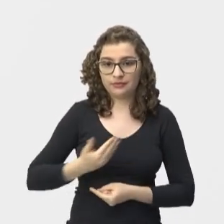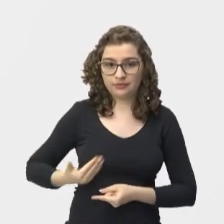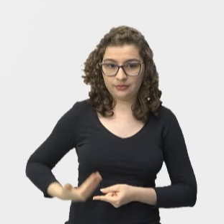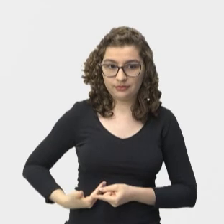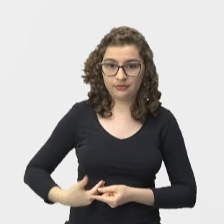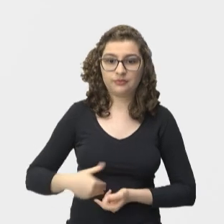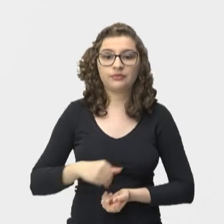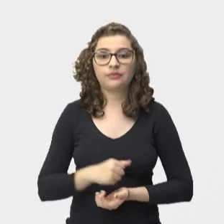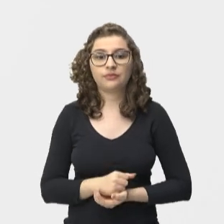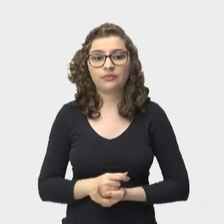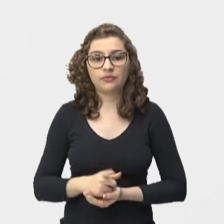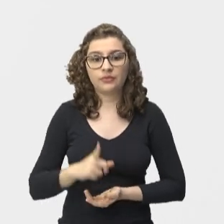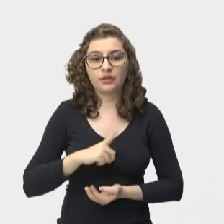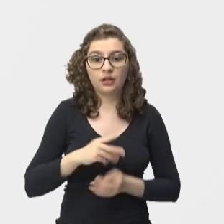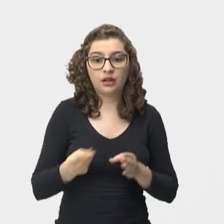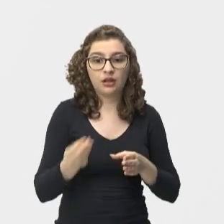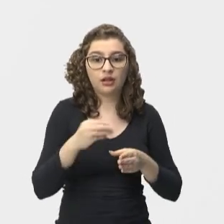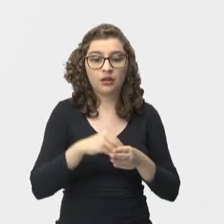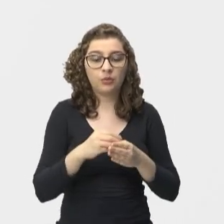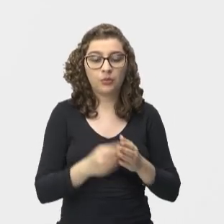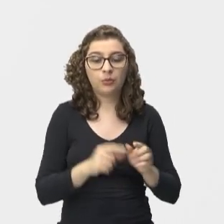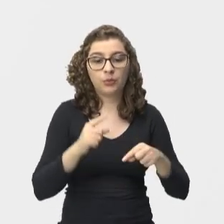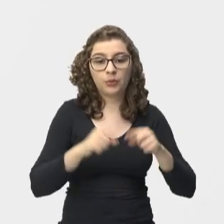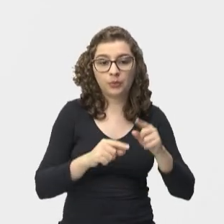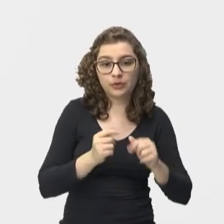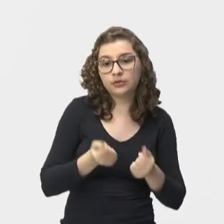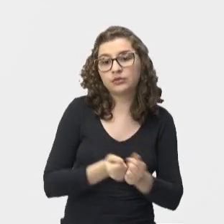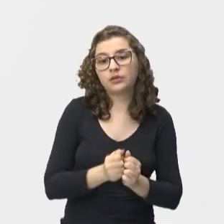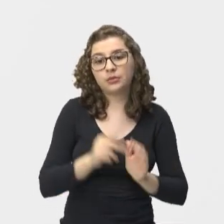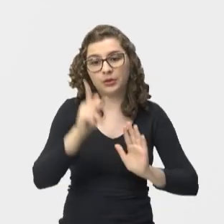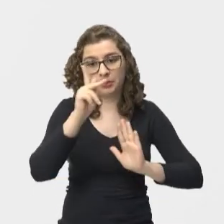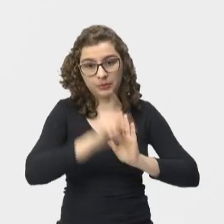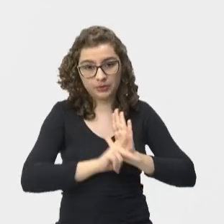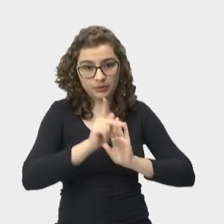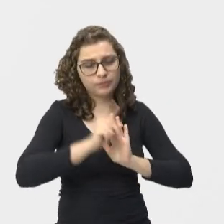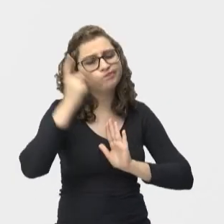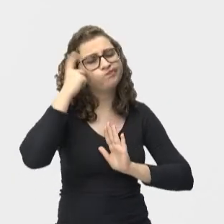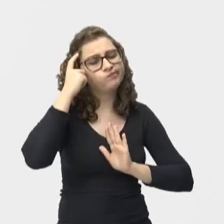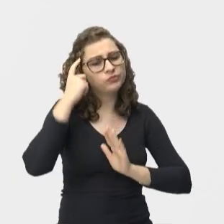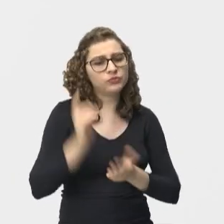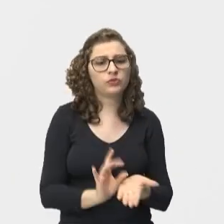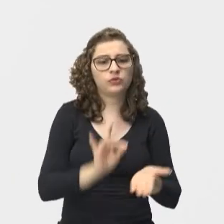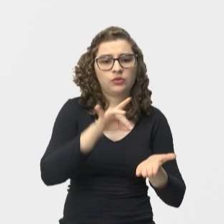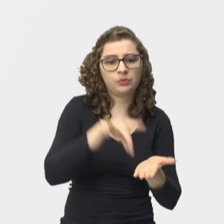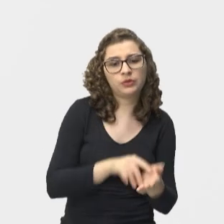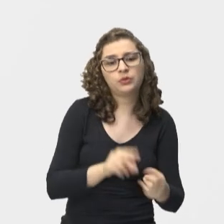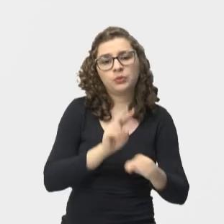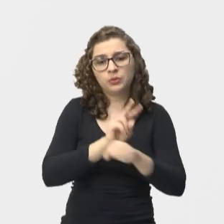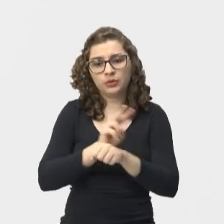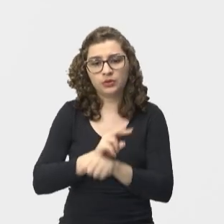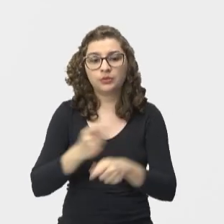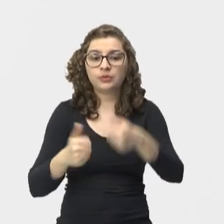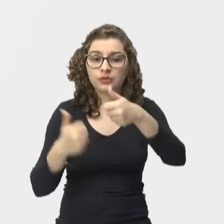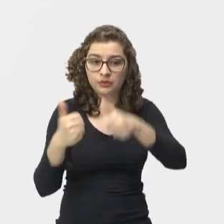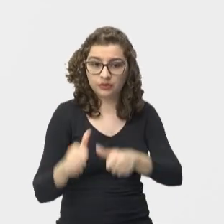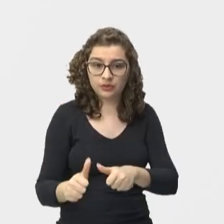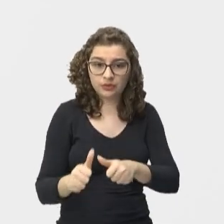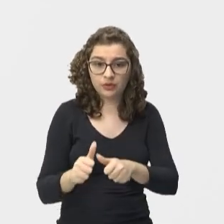aí, constituídas por instrumentos de planejamento, execução, monitoramento e